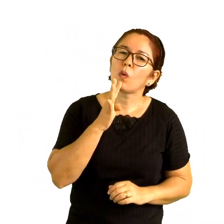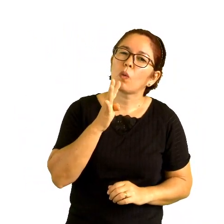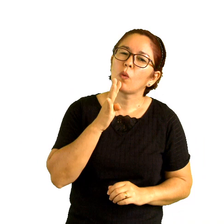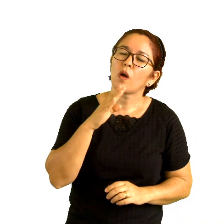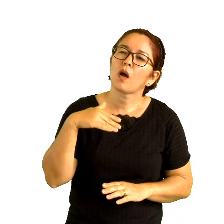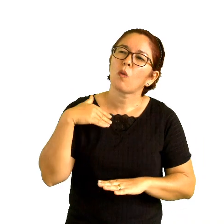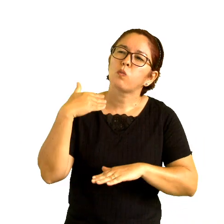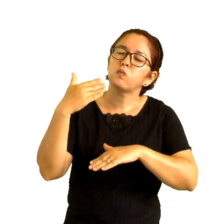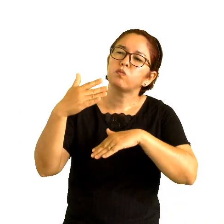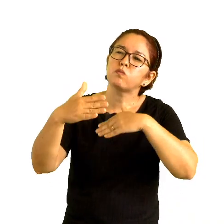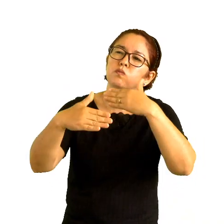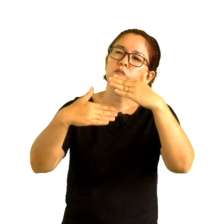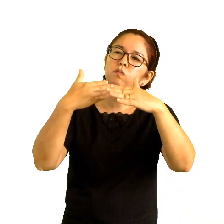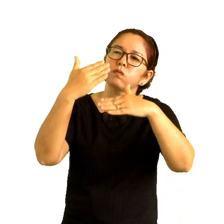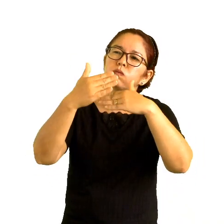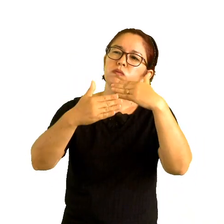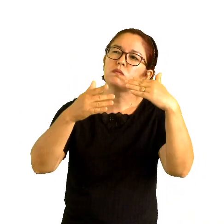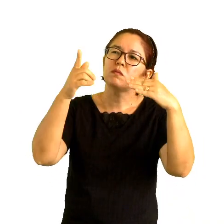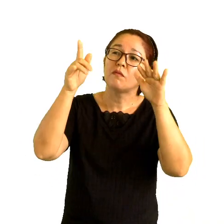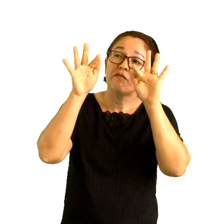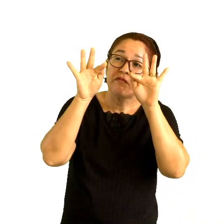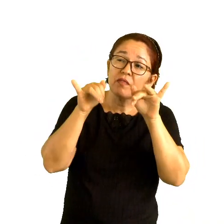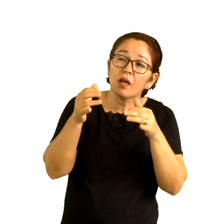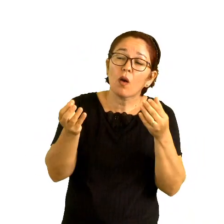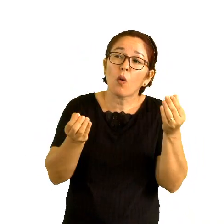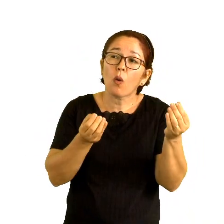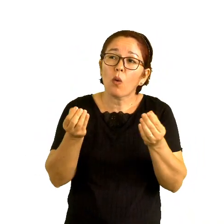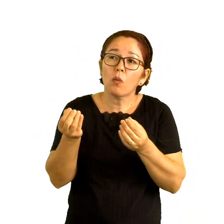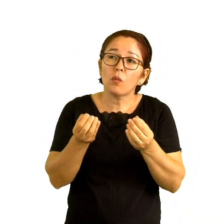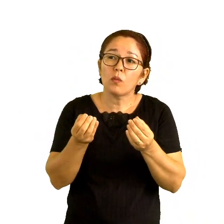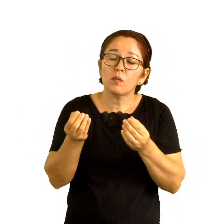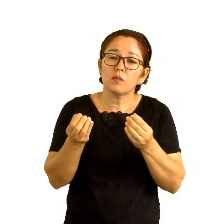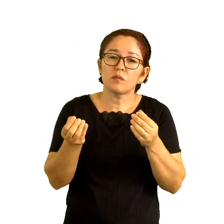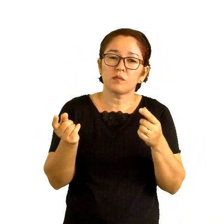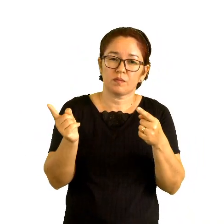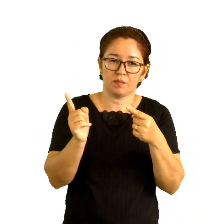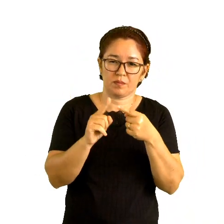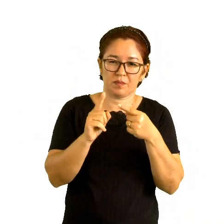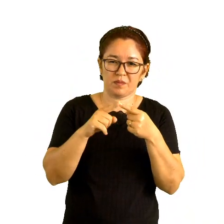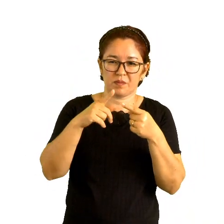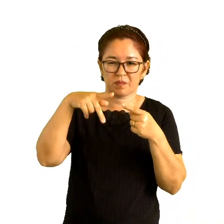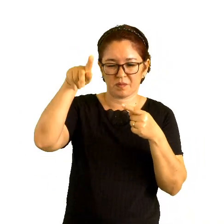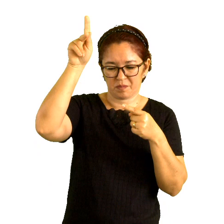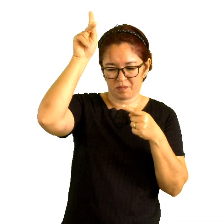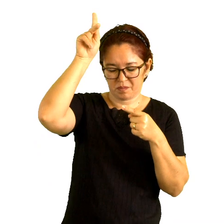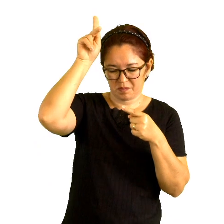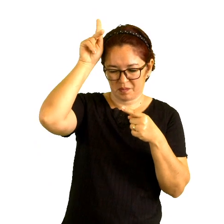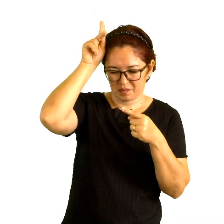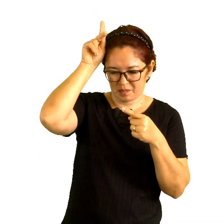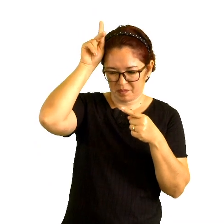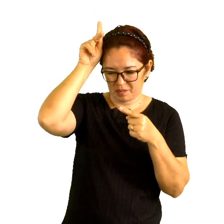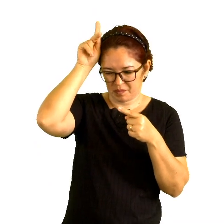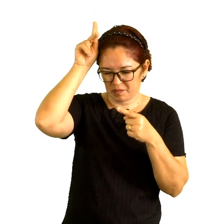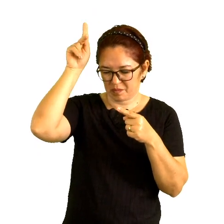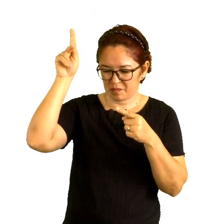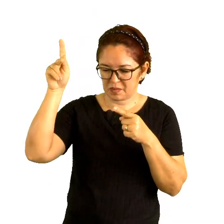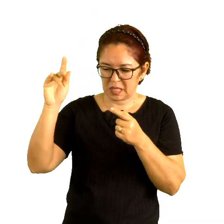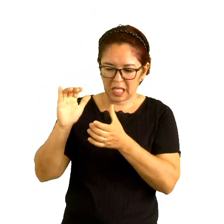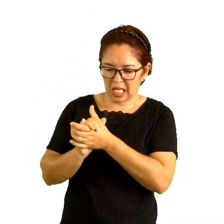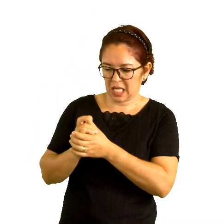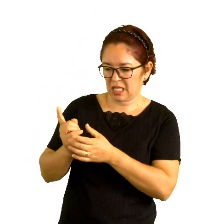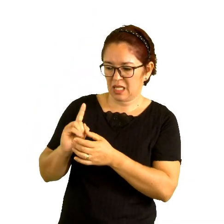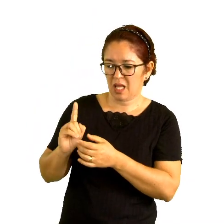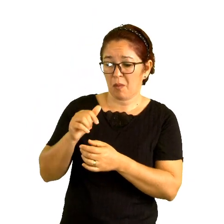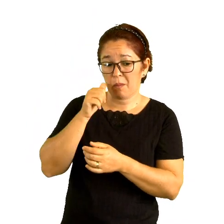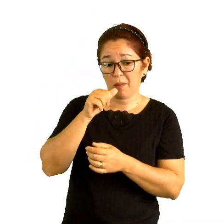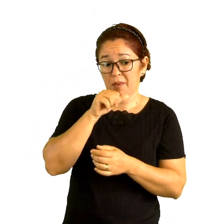desse conto? Letra A, ela não terminaria com o príncipe, por causa da sua mãe.